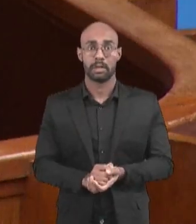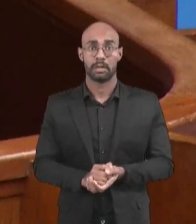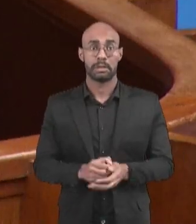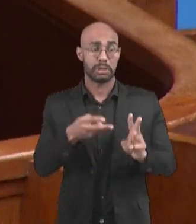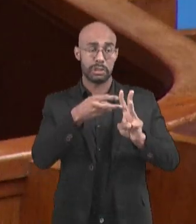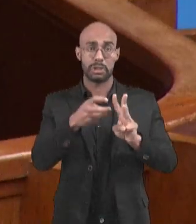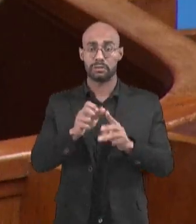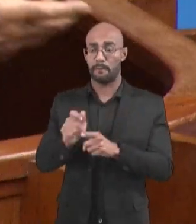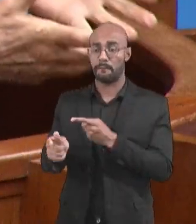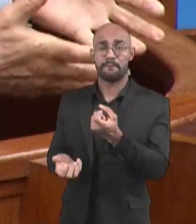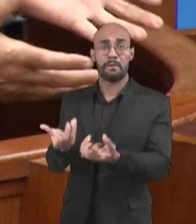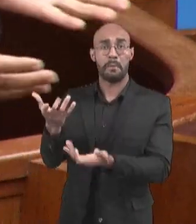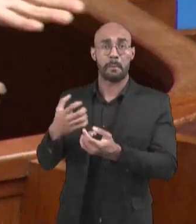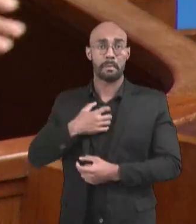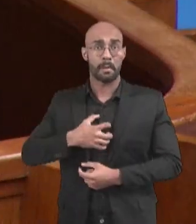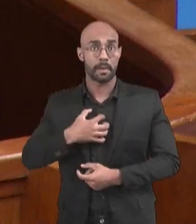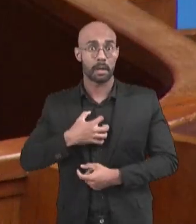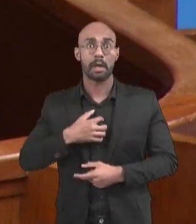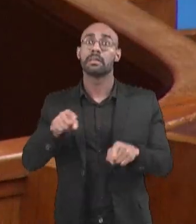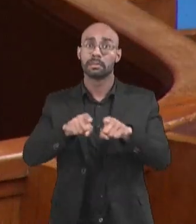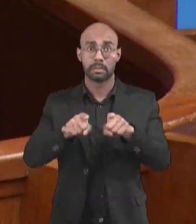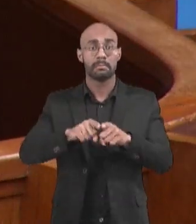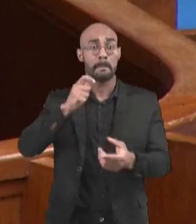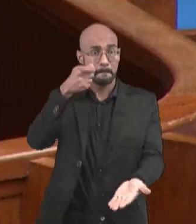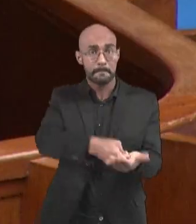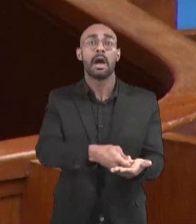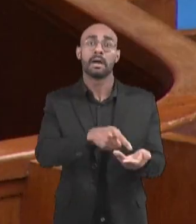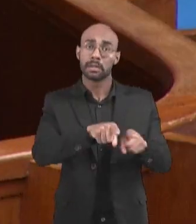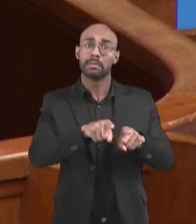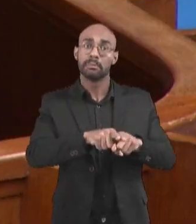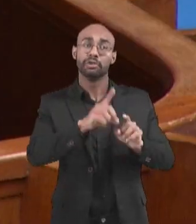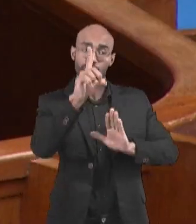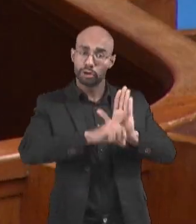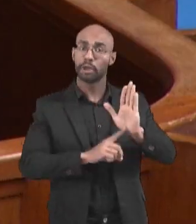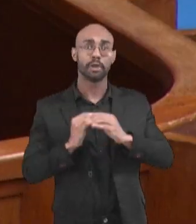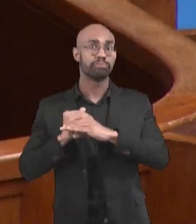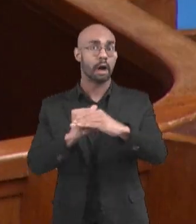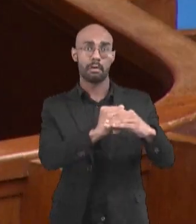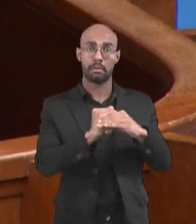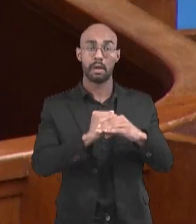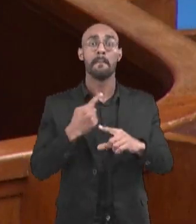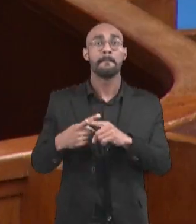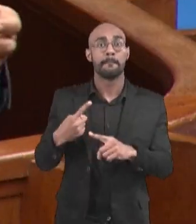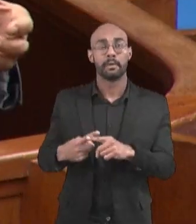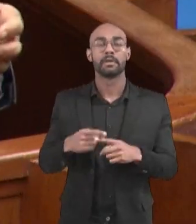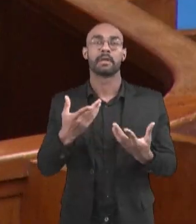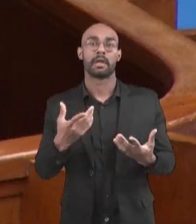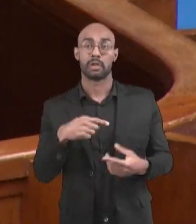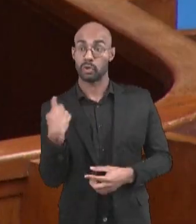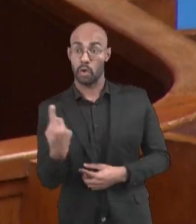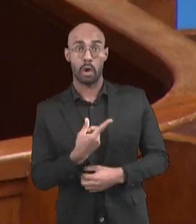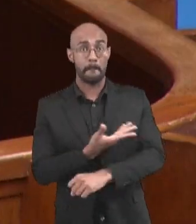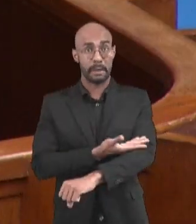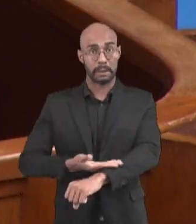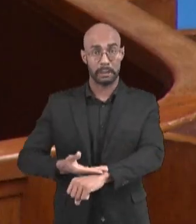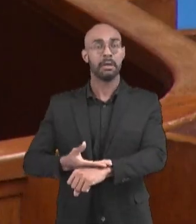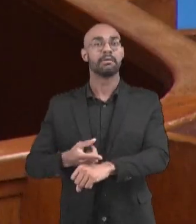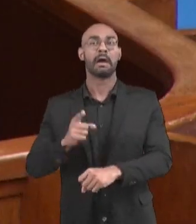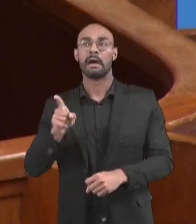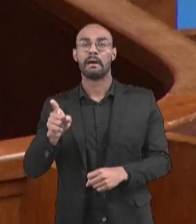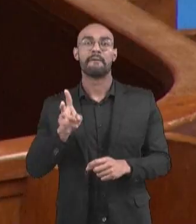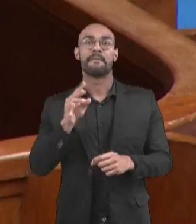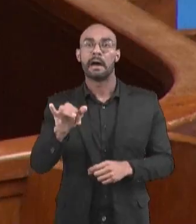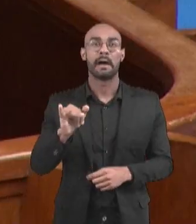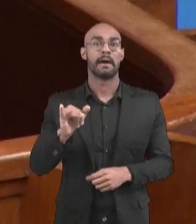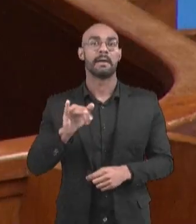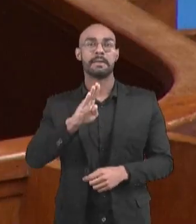ficaram descontentes, eles têm que pagar também. Porque se nós fizermos isso, vai lá o IBAMA,